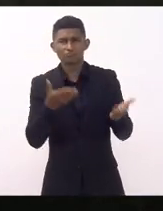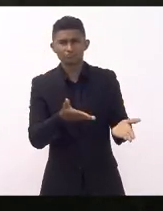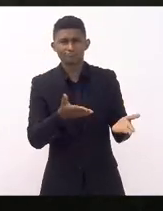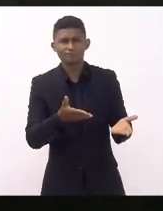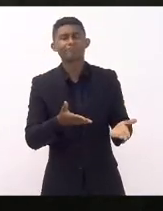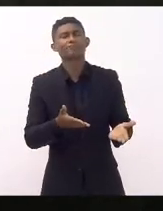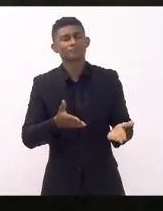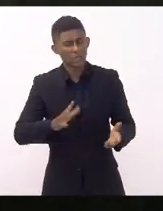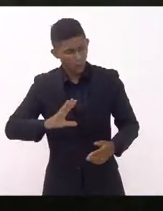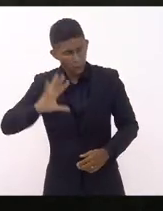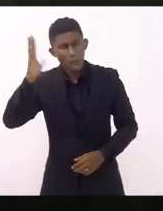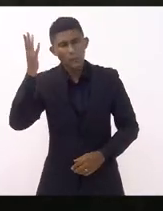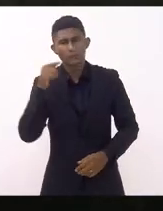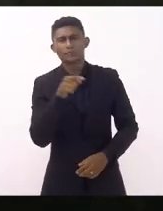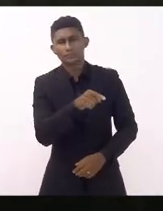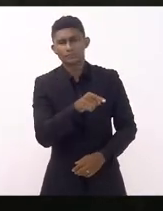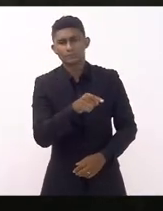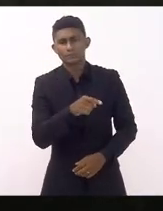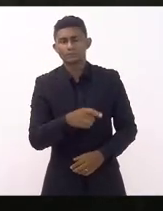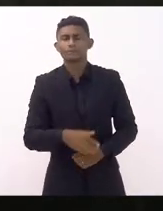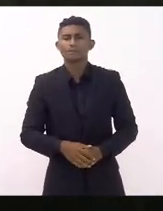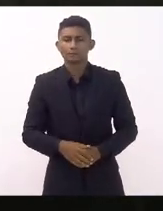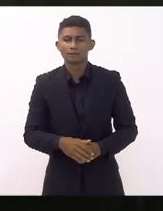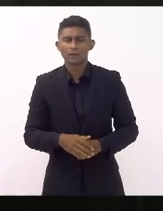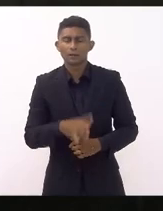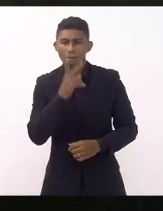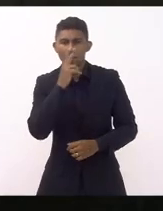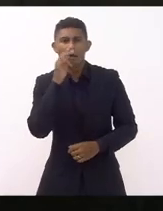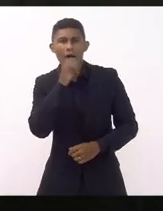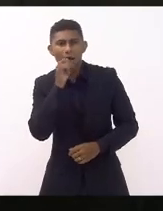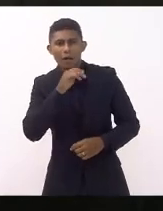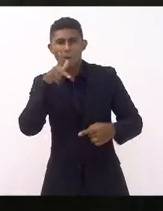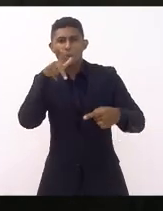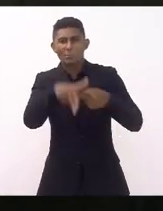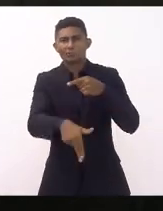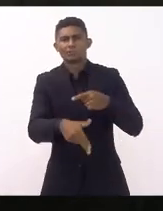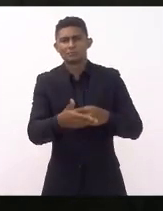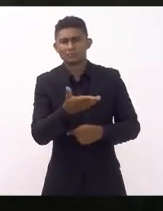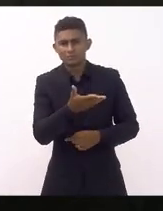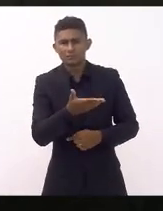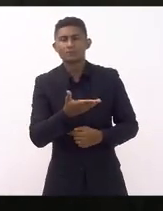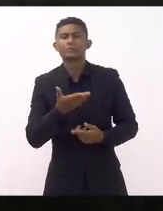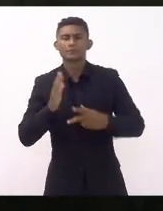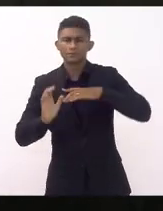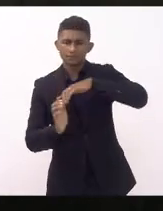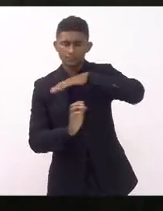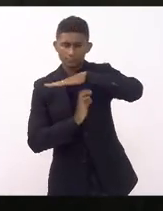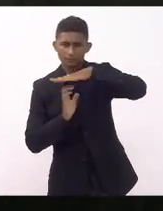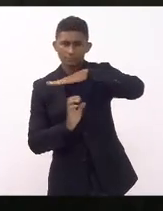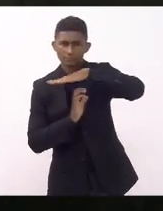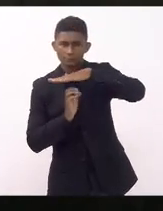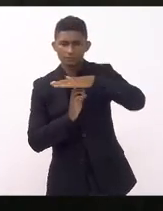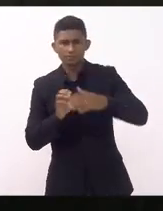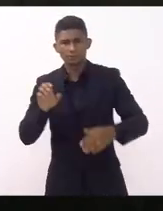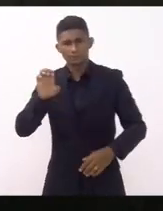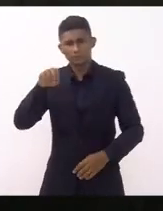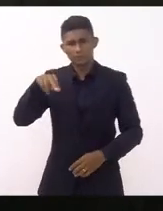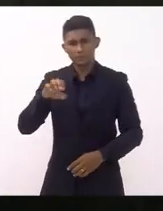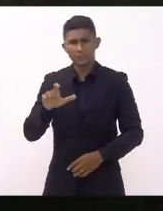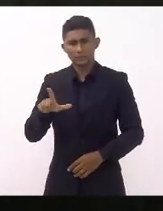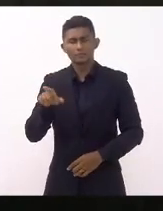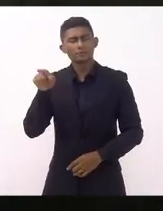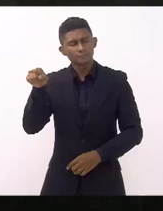cortada. Então, interrompida. Então, essa empresa, não é, ela